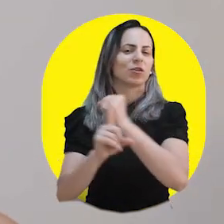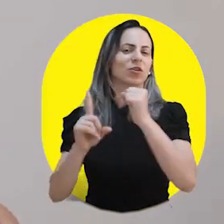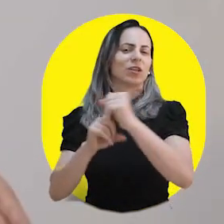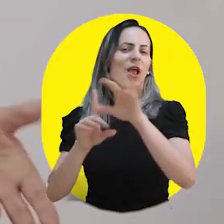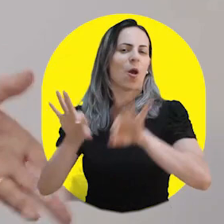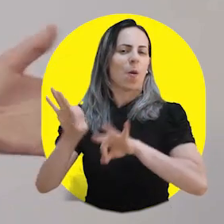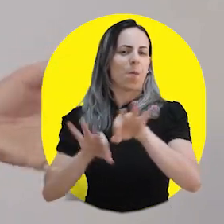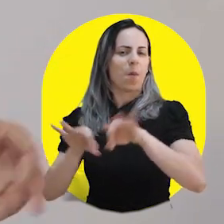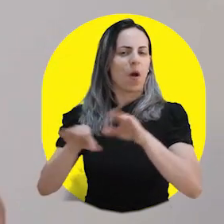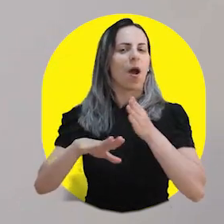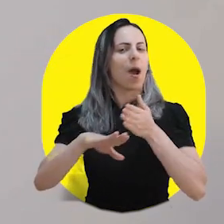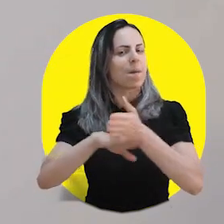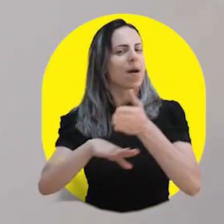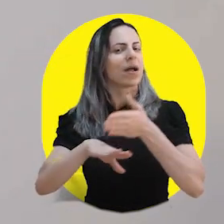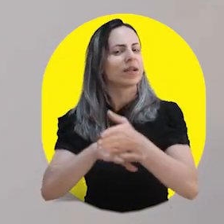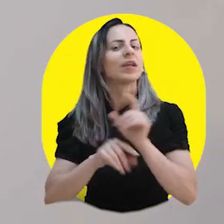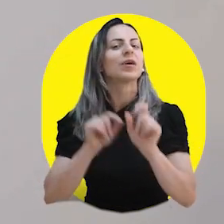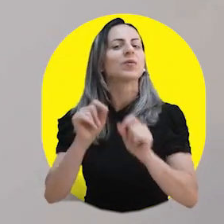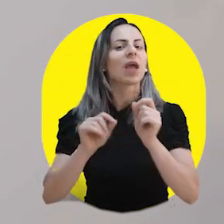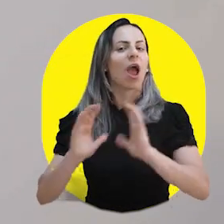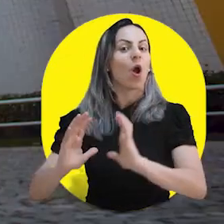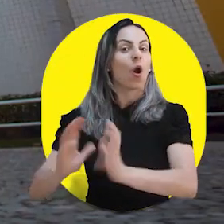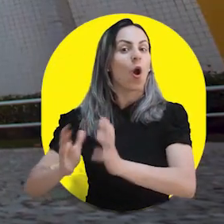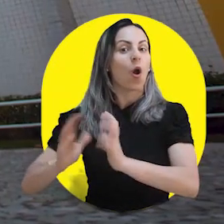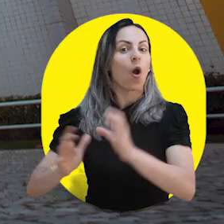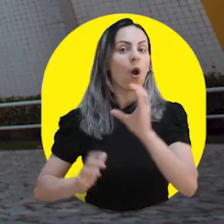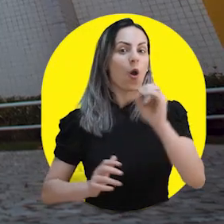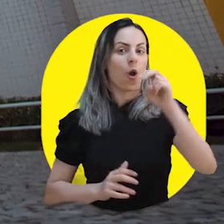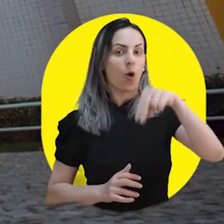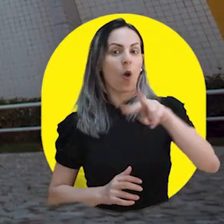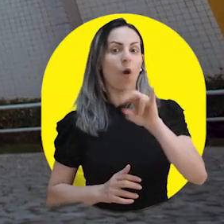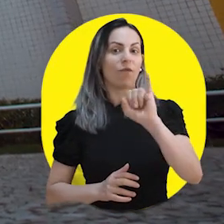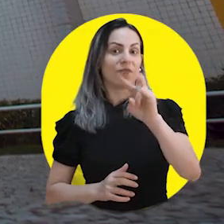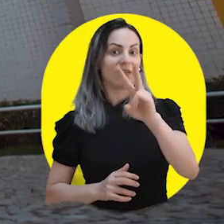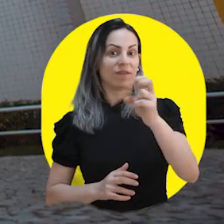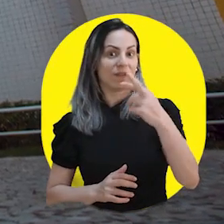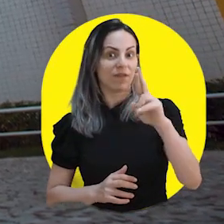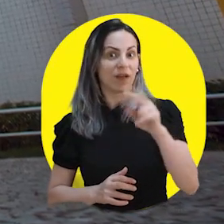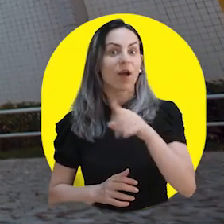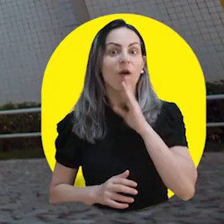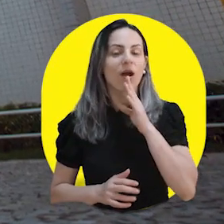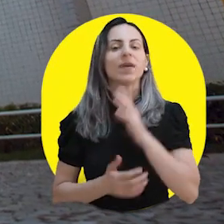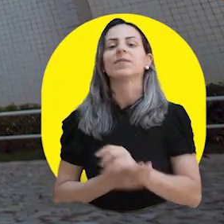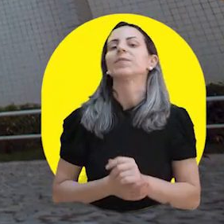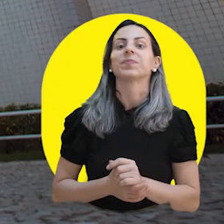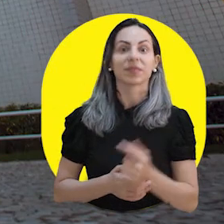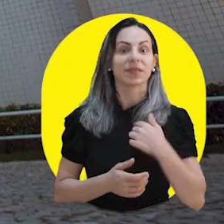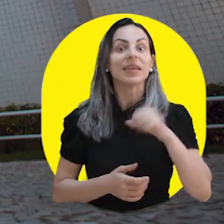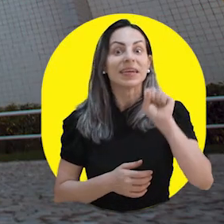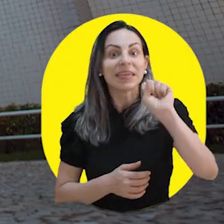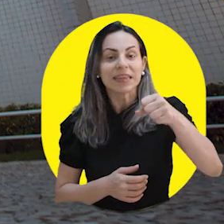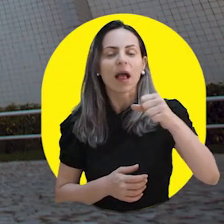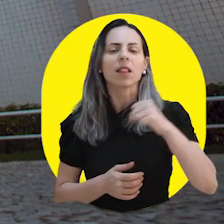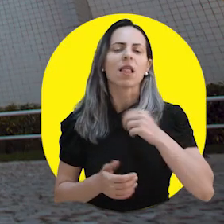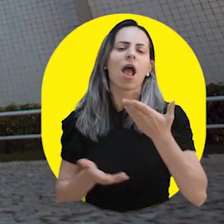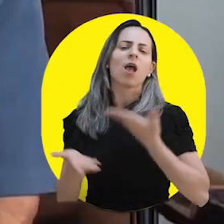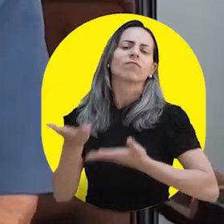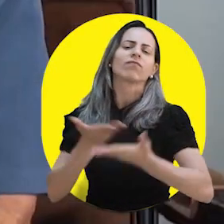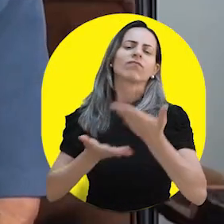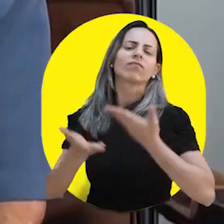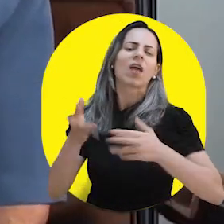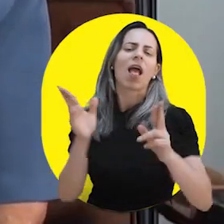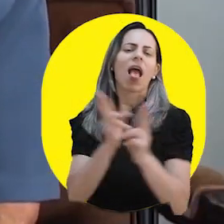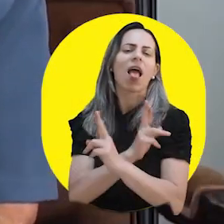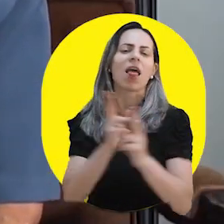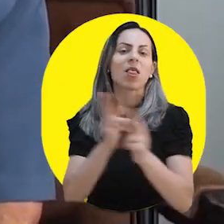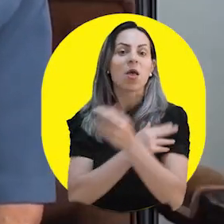programas sociais. Está frequentando o Conviver, conhece, frequenta? A gente tem lá um